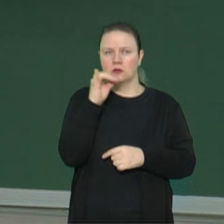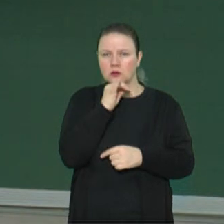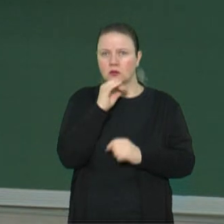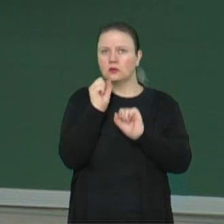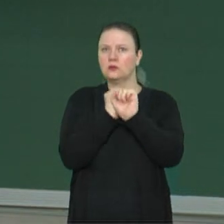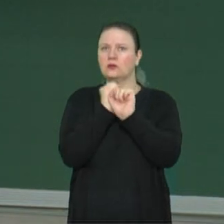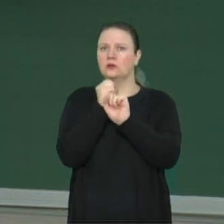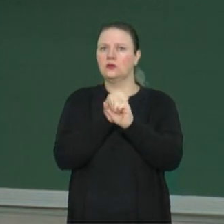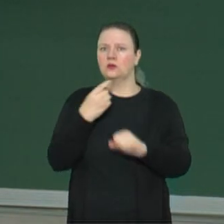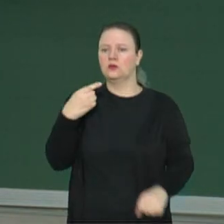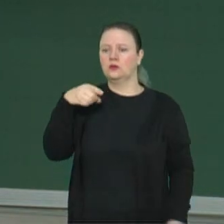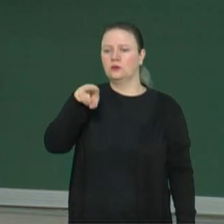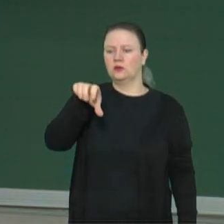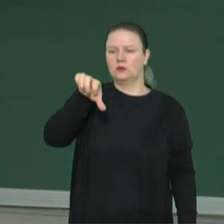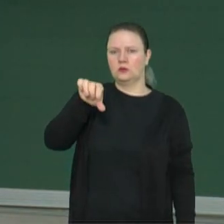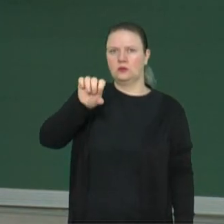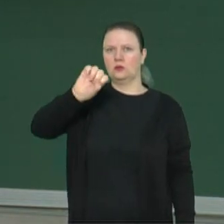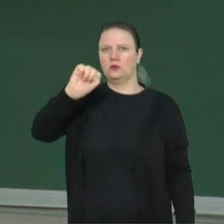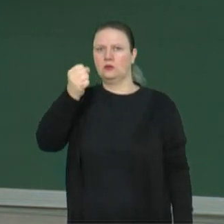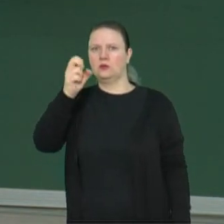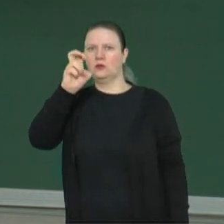esportiva de escalada, Itália em